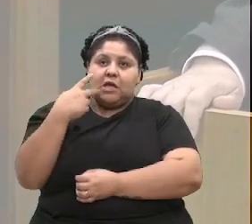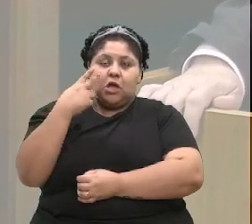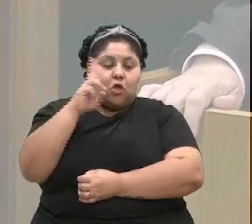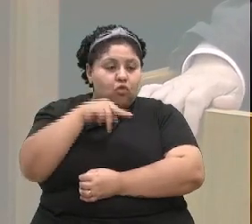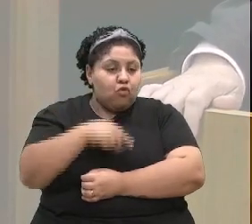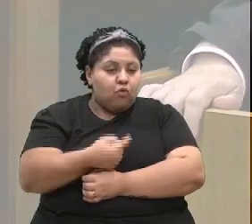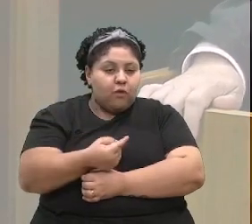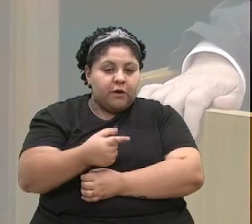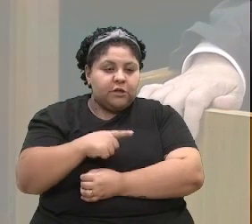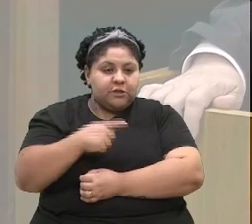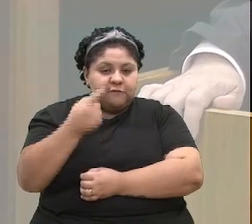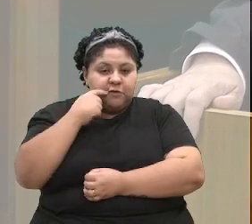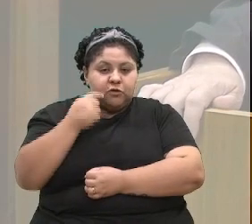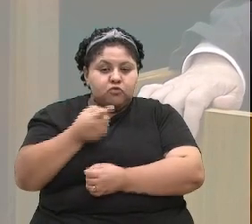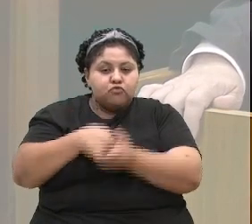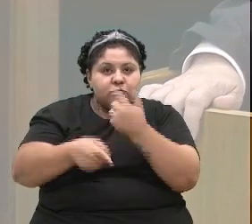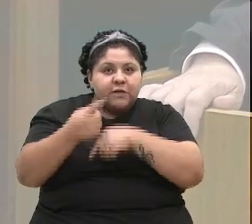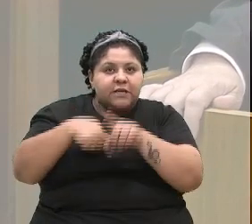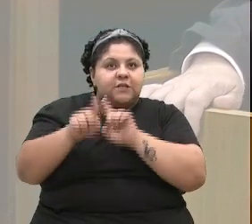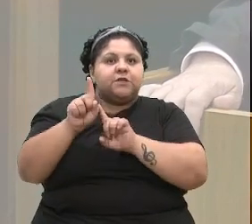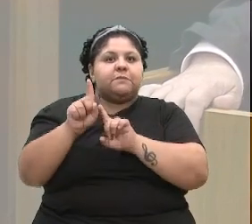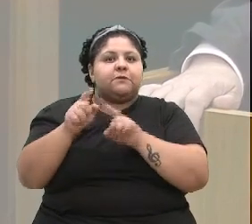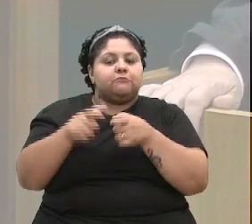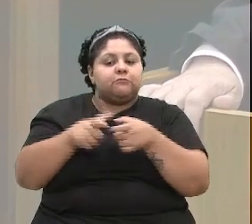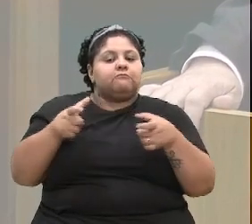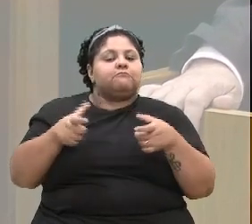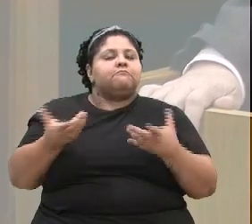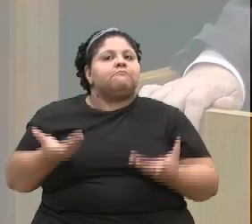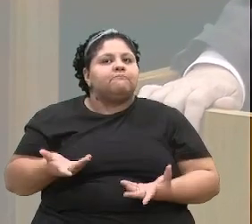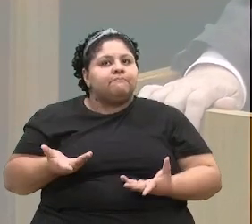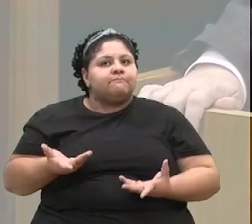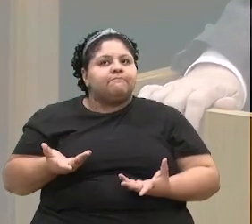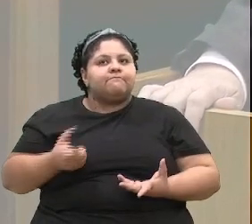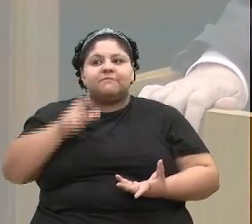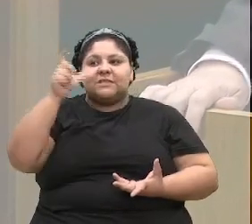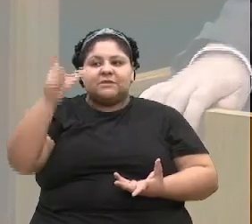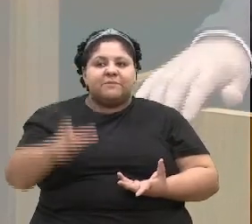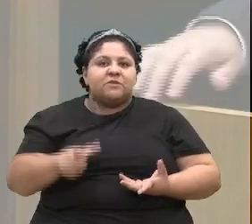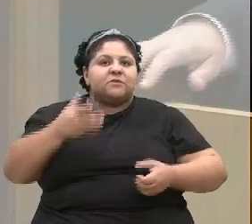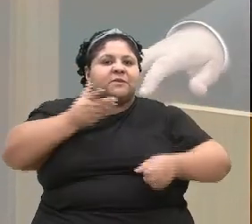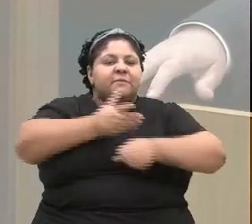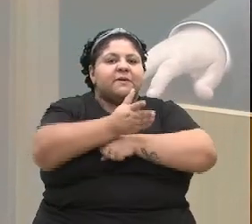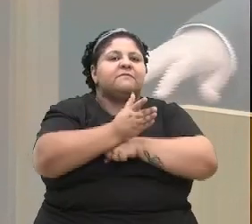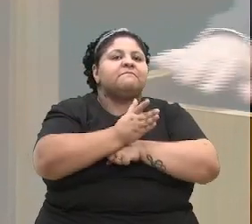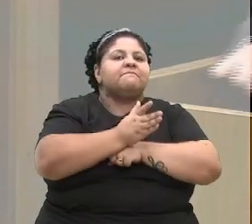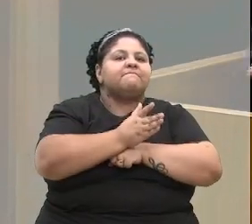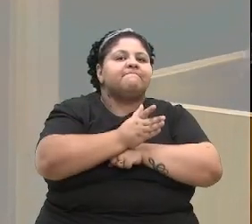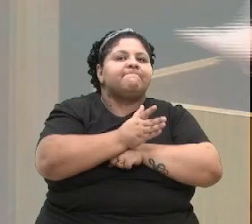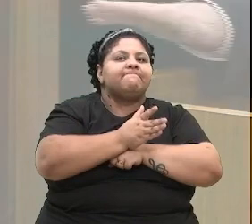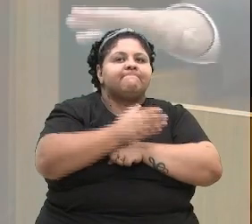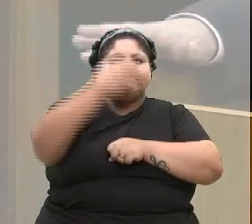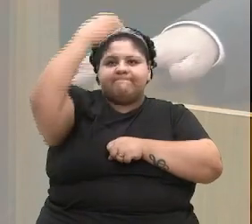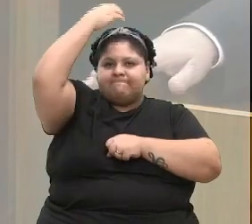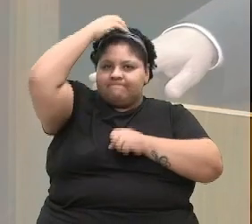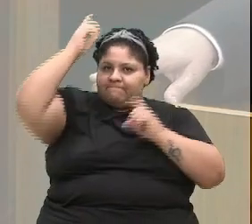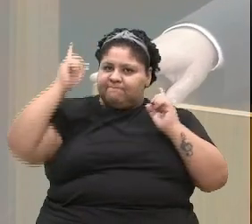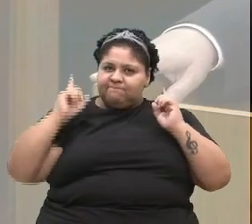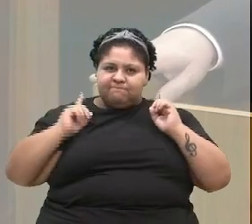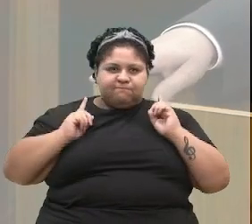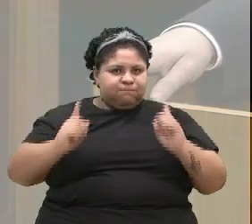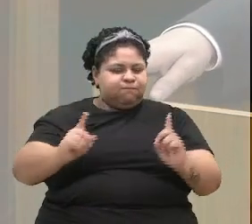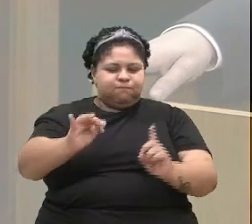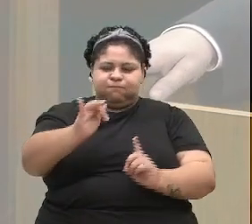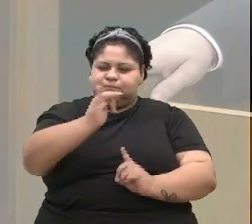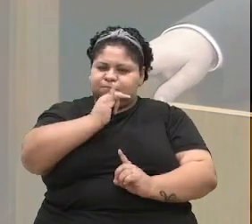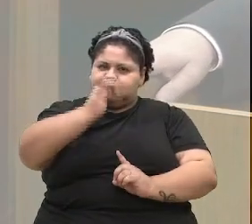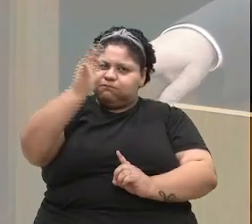engajamento tão grande. Nunca tinha visto, das pessoas envolvidas. As soberanas deram um exemplo de